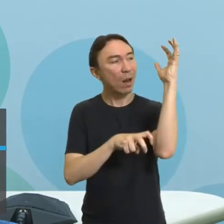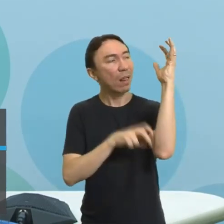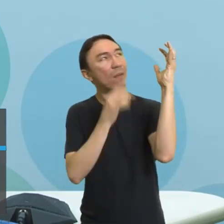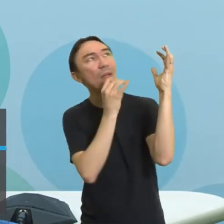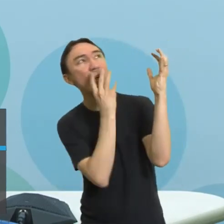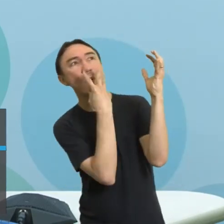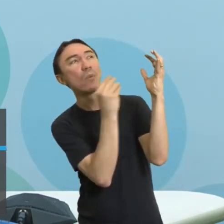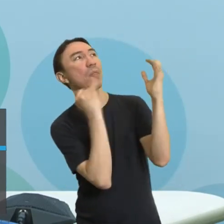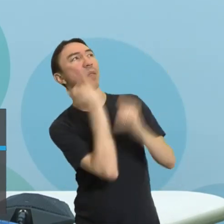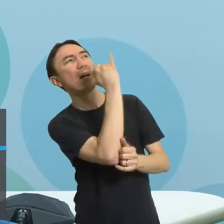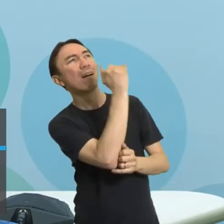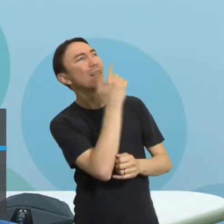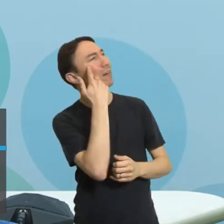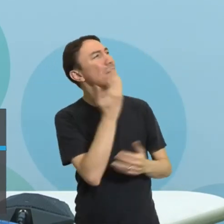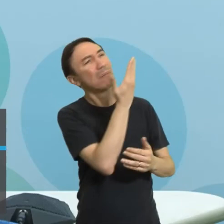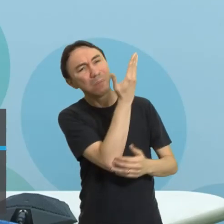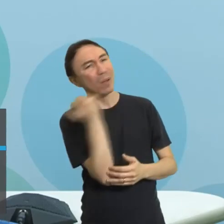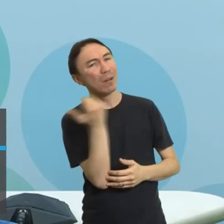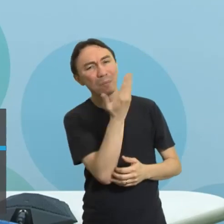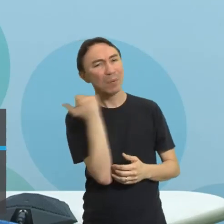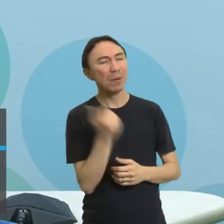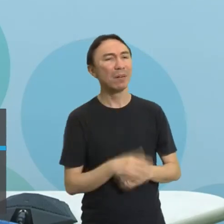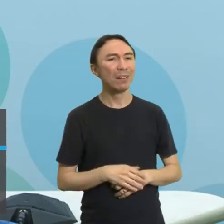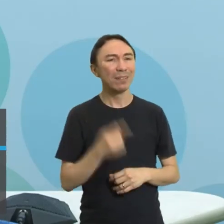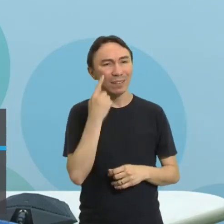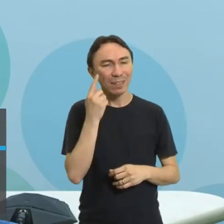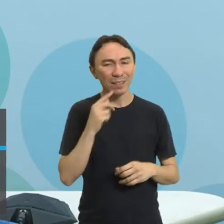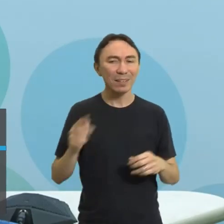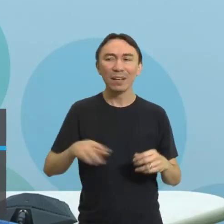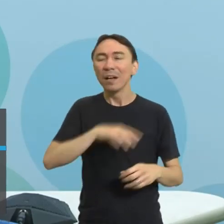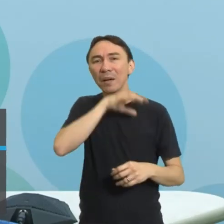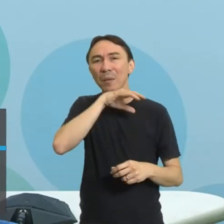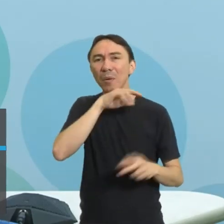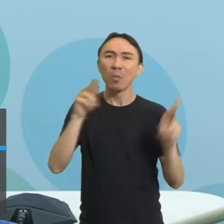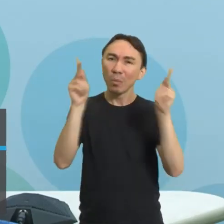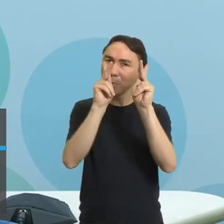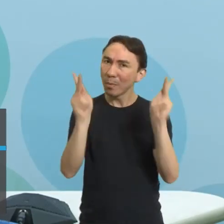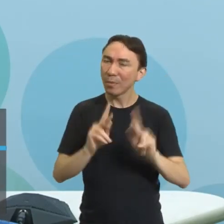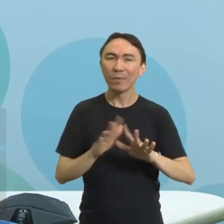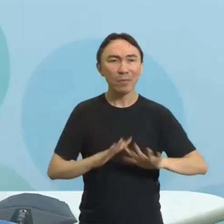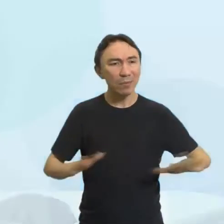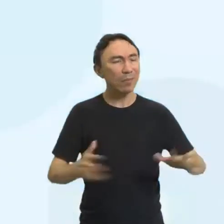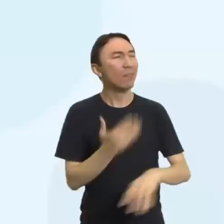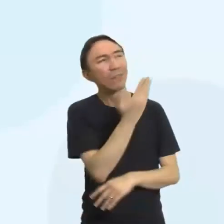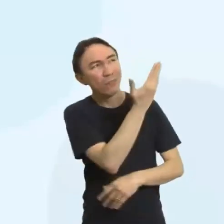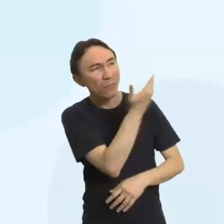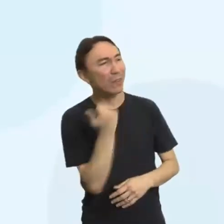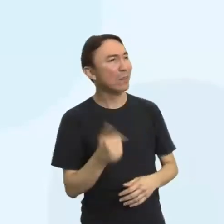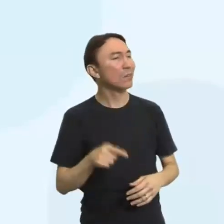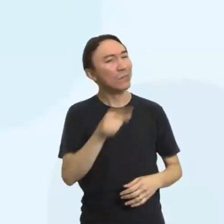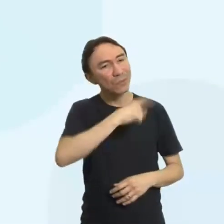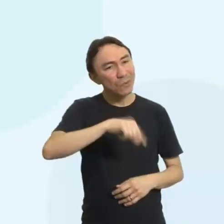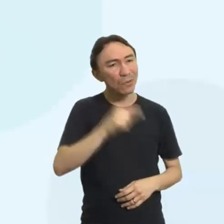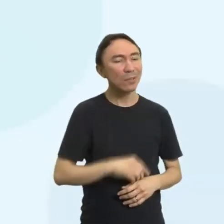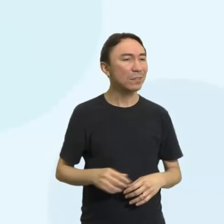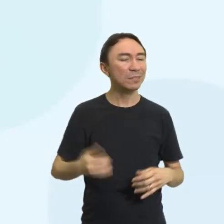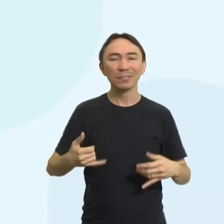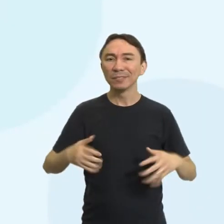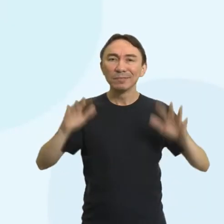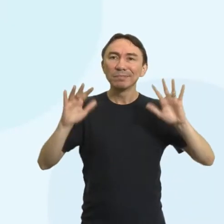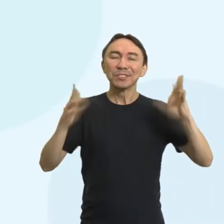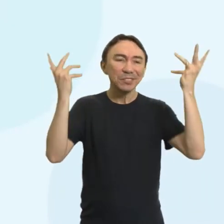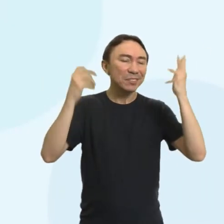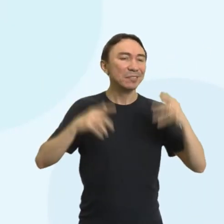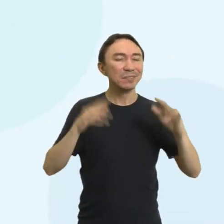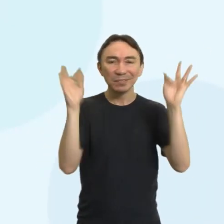que foi decretada a paz entre os animais? Desçam e vamos festejar esse dia tão feliz.